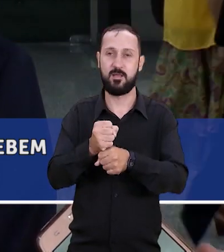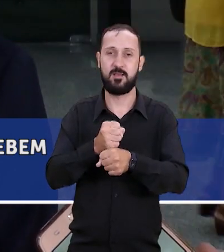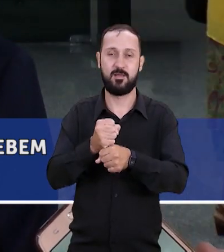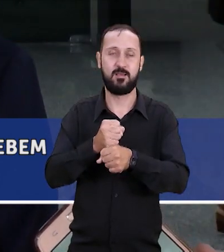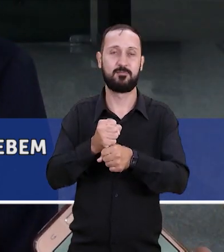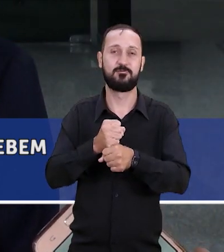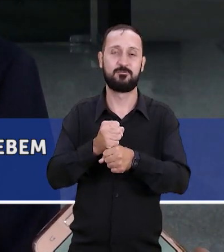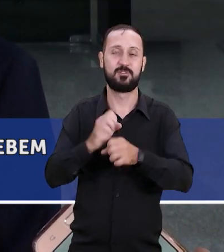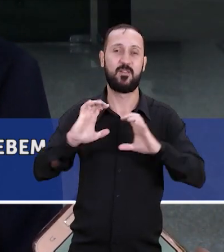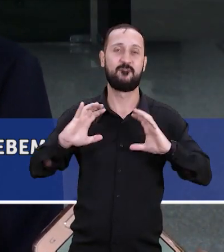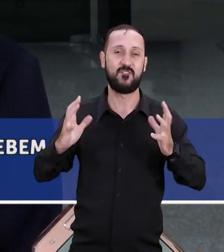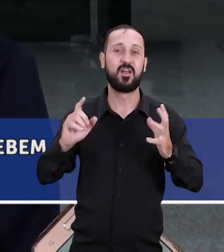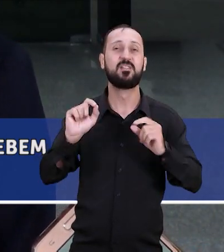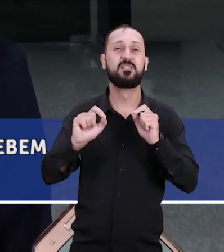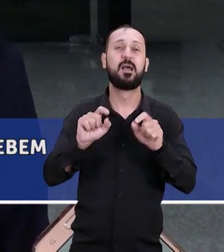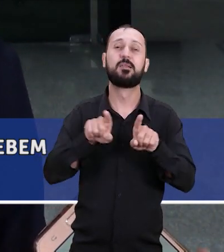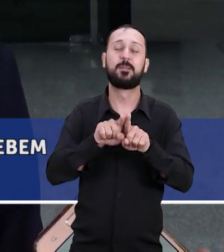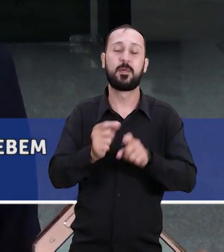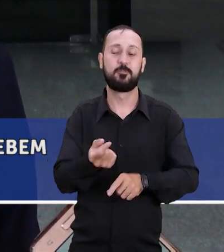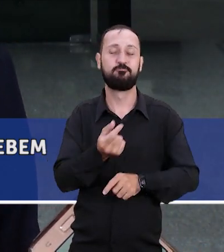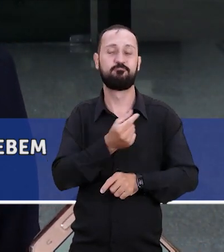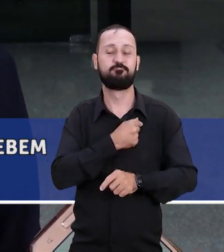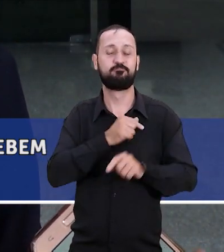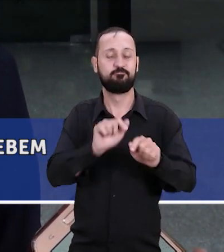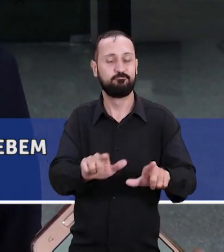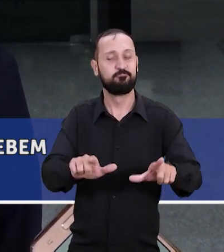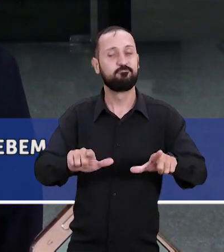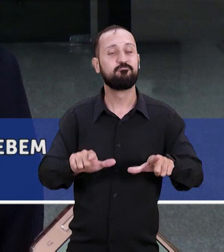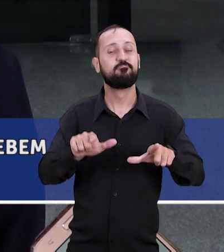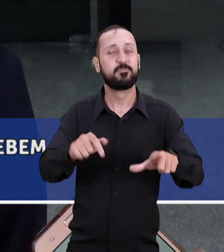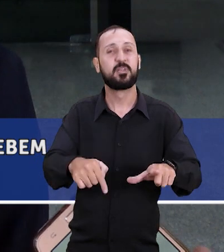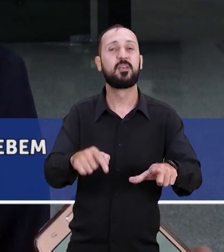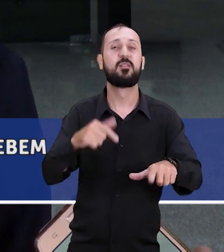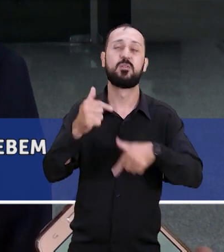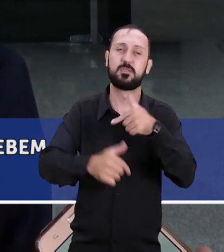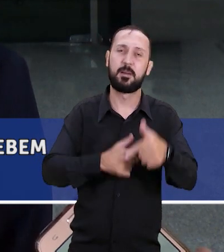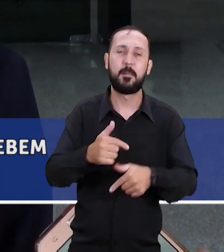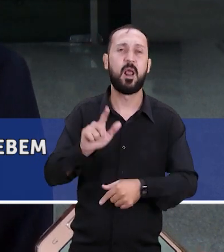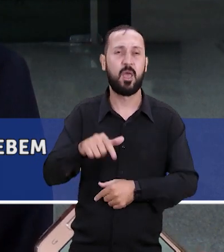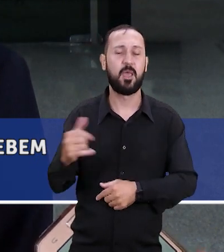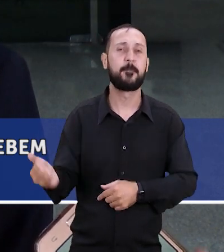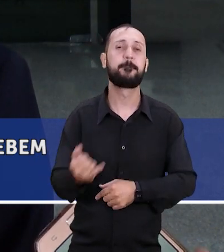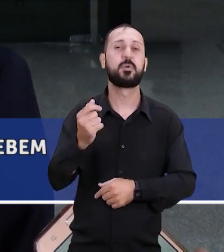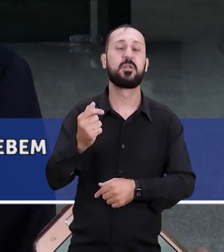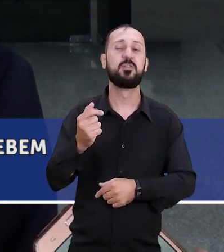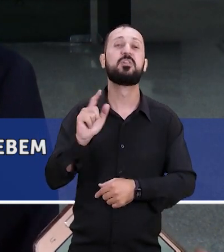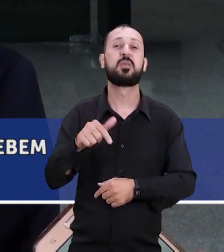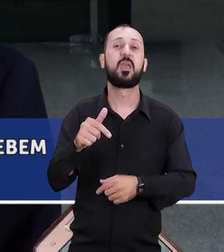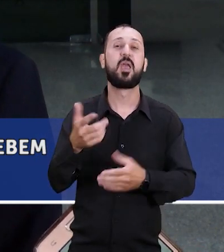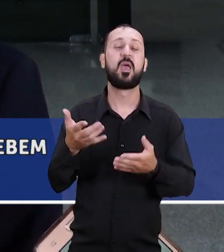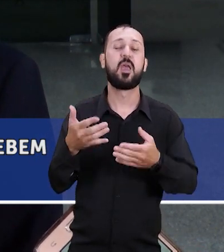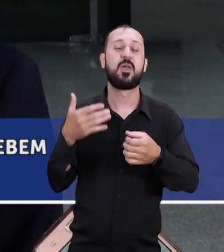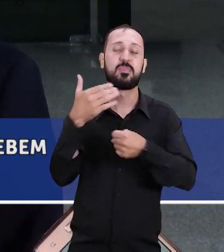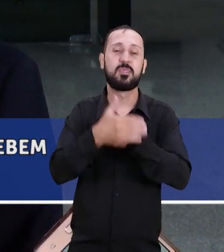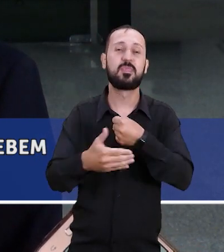nesta comemoração dos 40 anos, também homenagearmos a esses que cumprem essa função tão importante que é defender